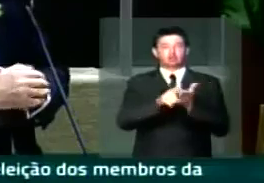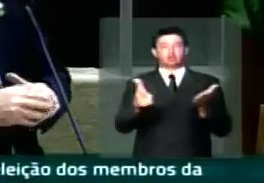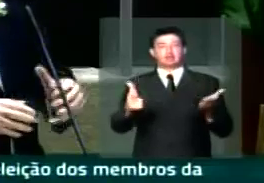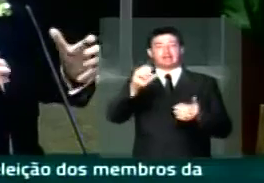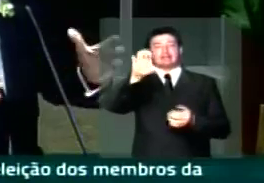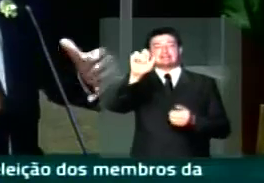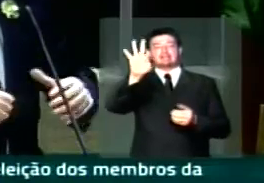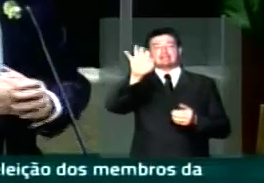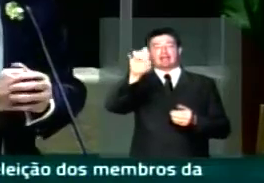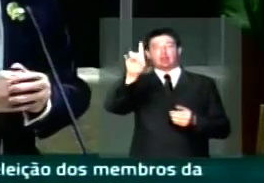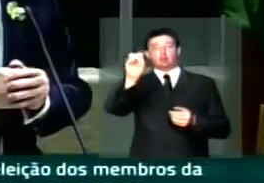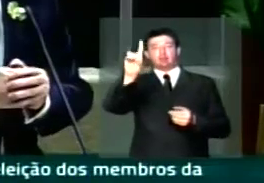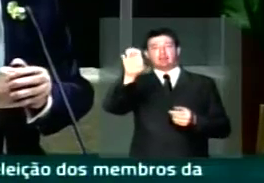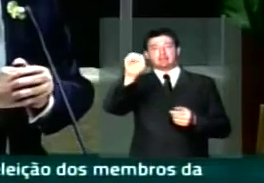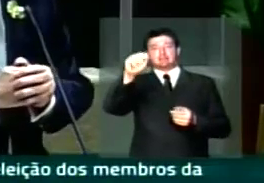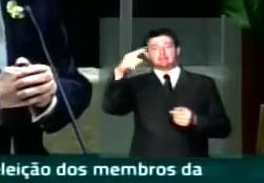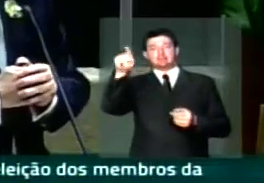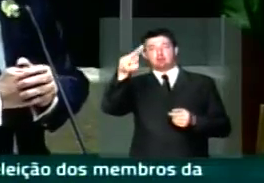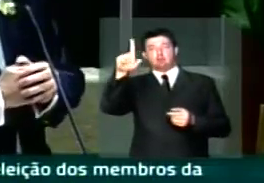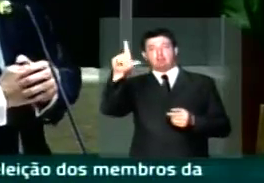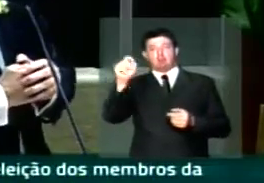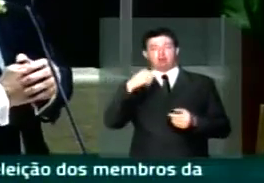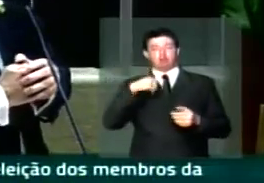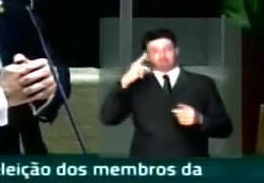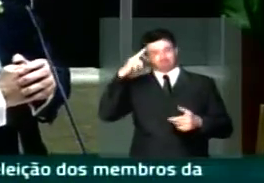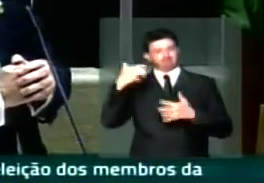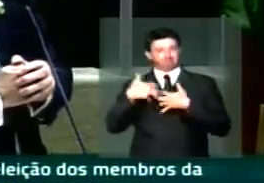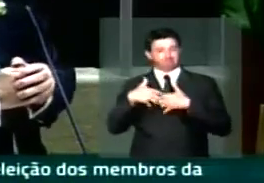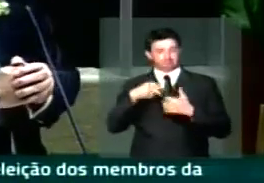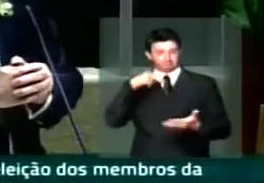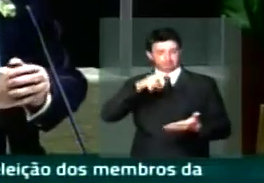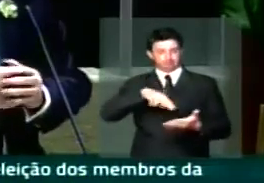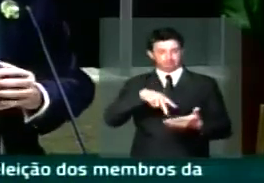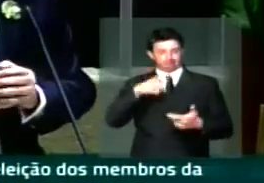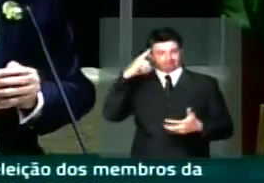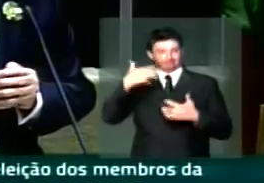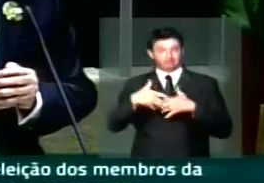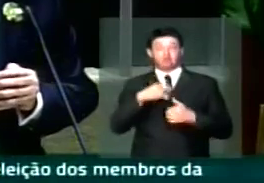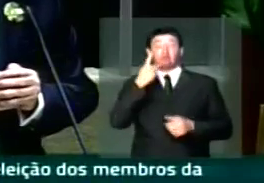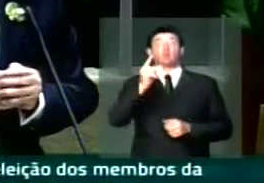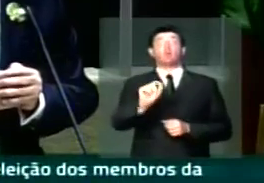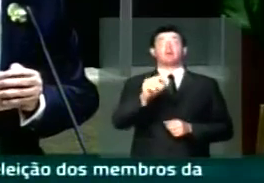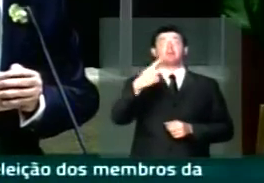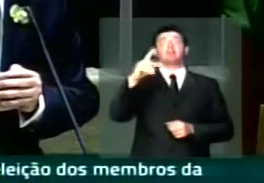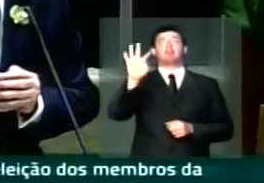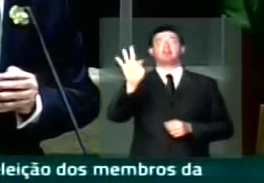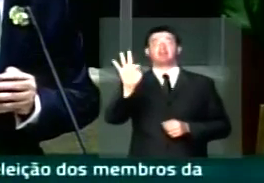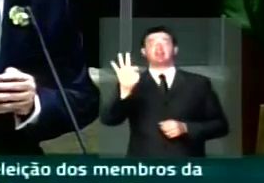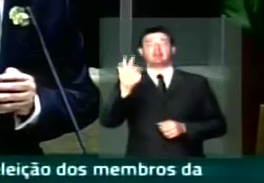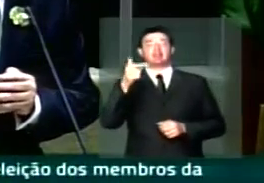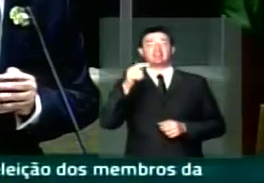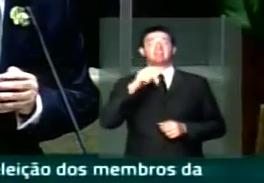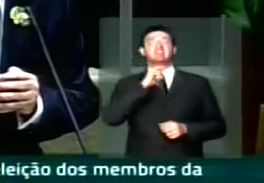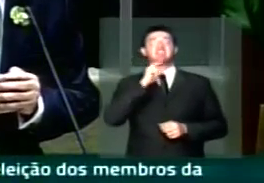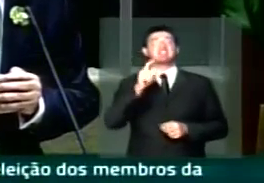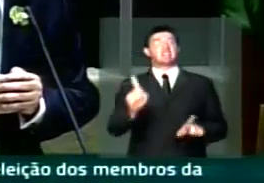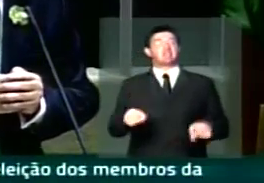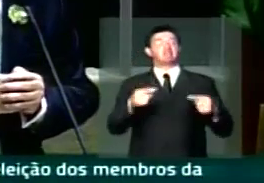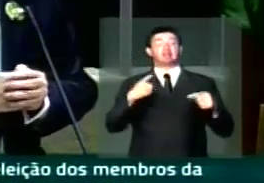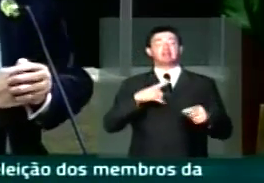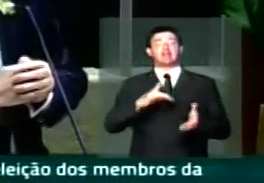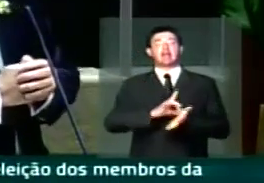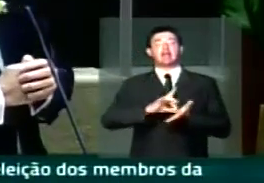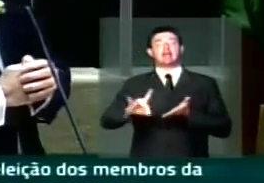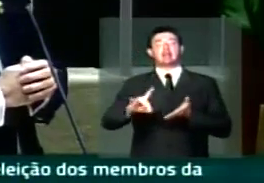São Paulo, que eu passei a refletir, e nesse editorial dizia que o PT não tem adversário, tem